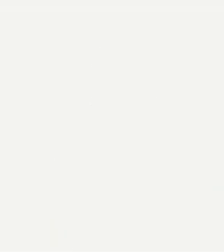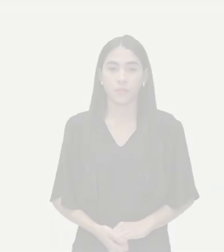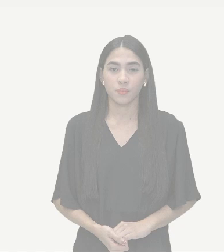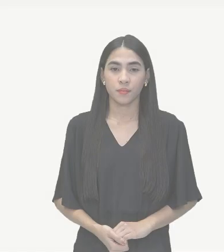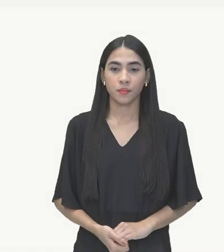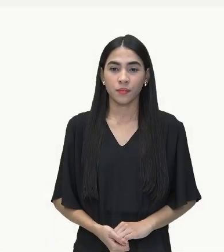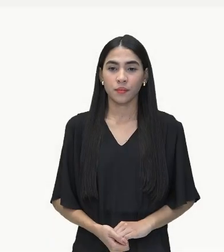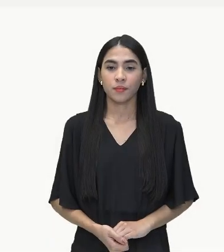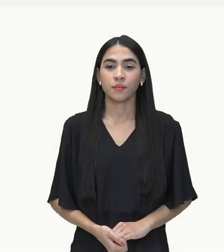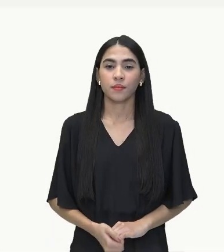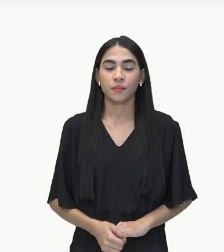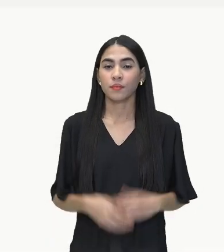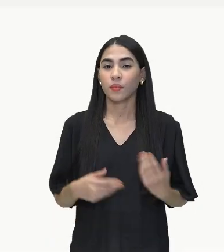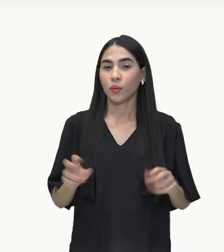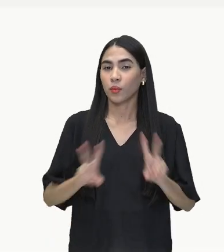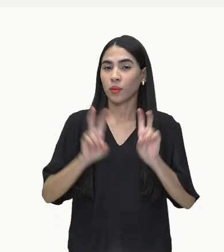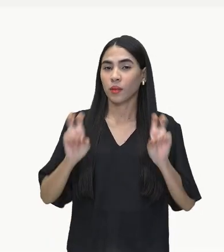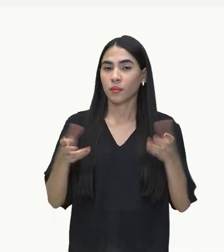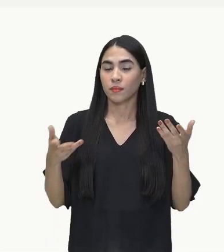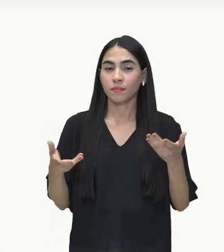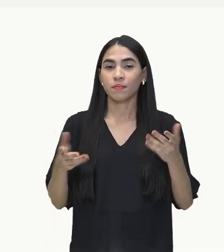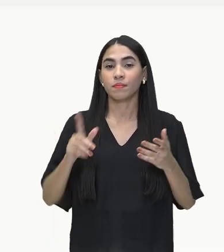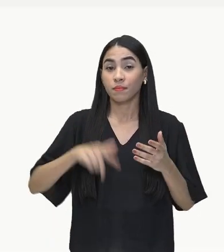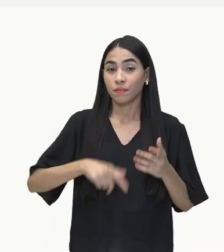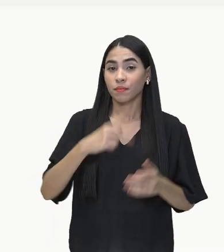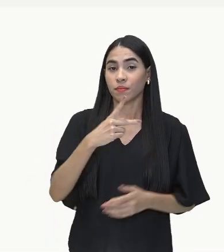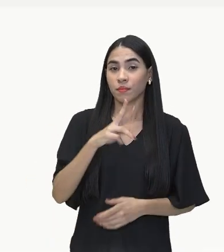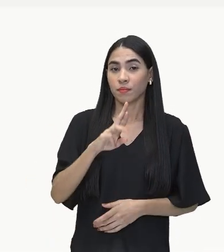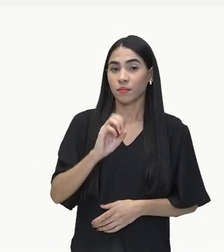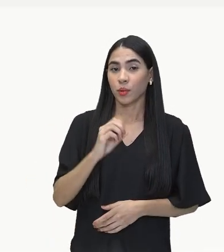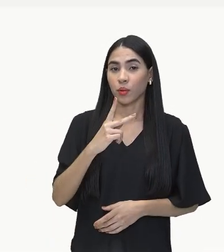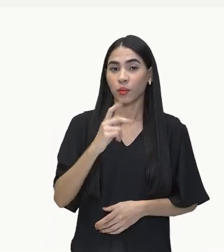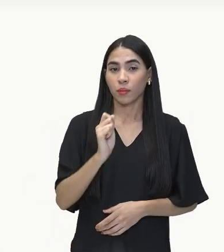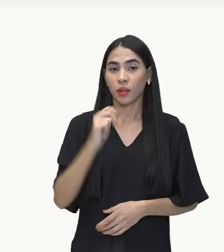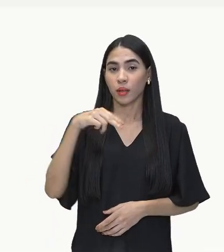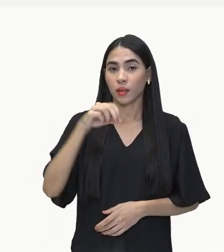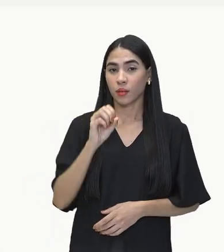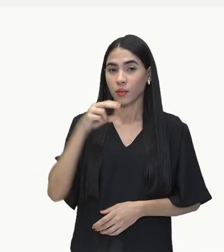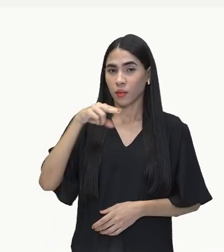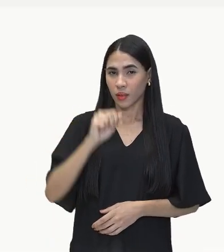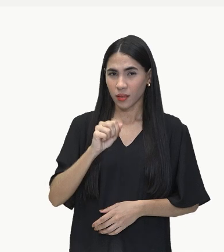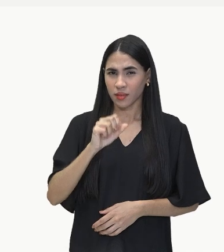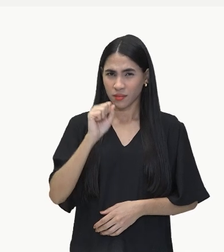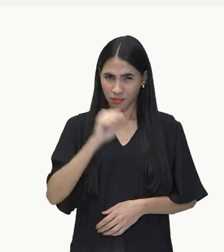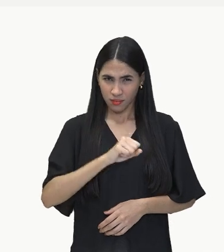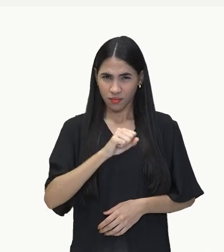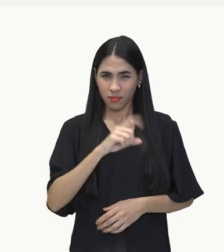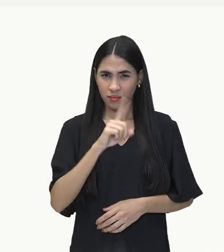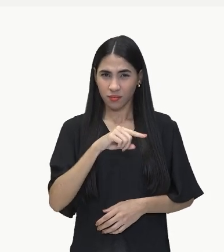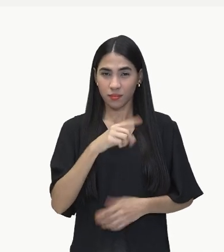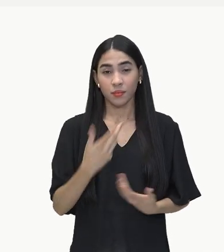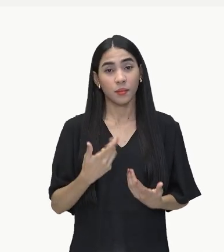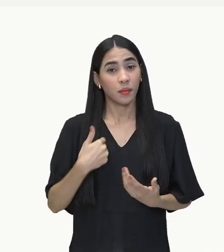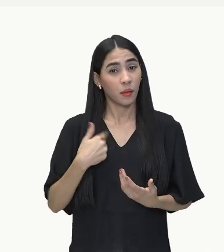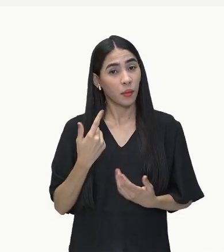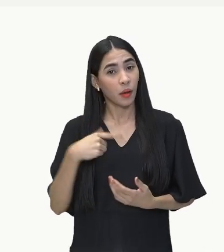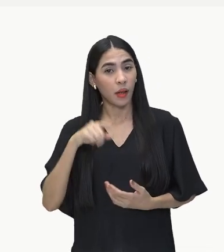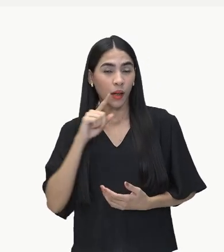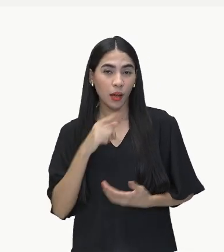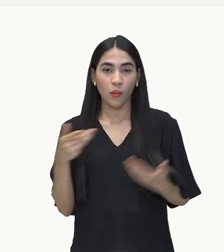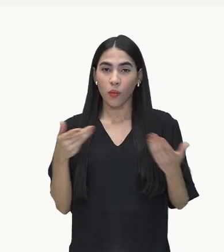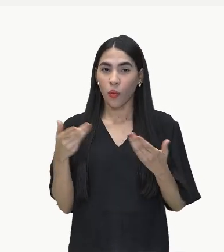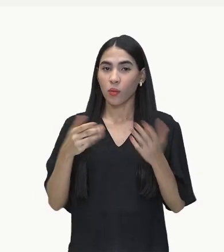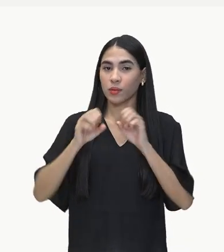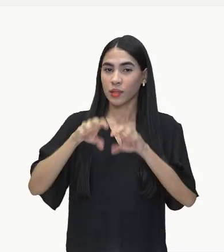química? Foi sobre a propanona. Foi? Então, eu vou passar a